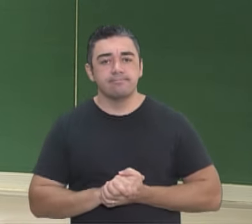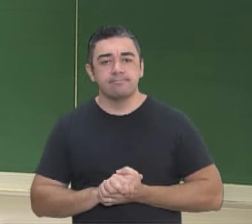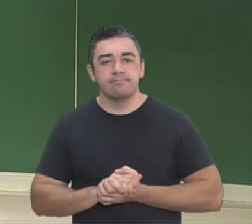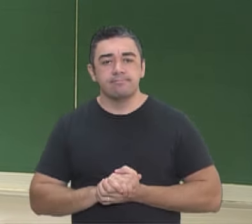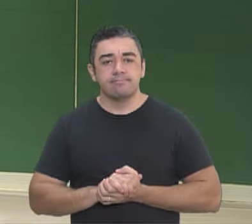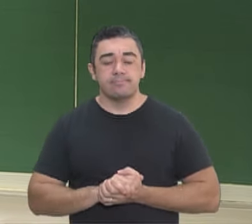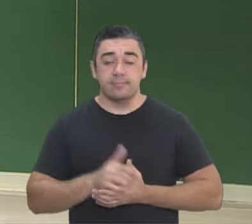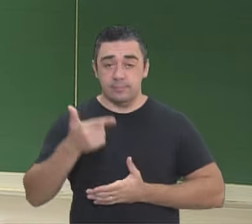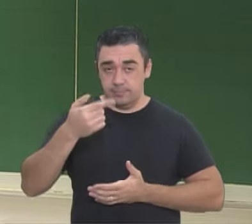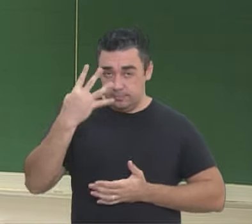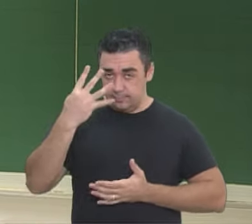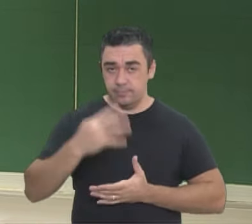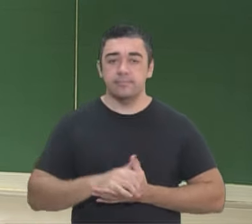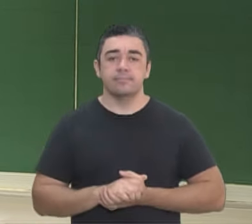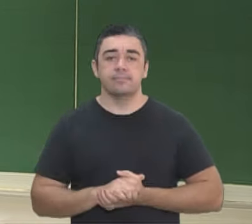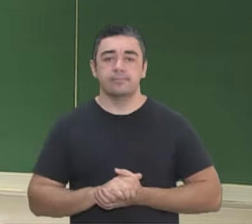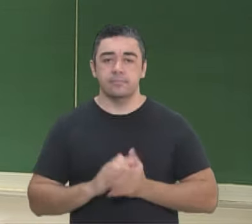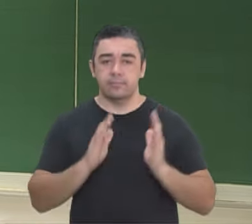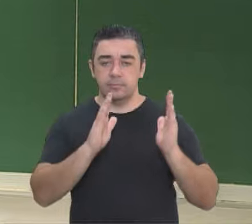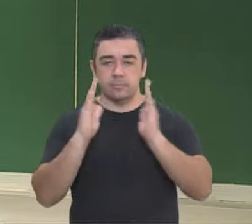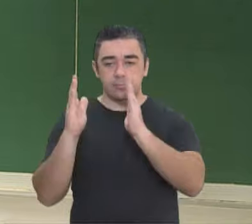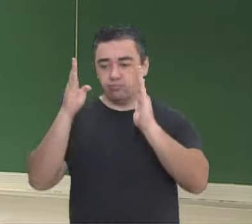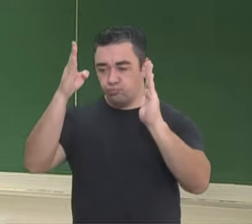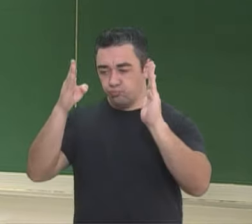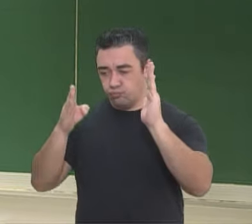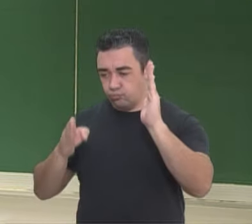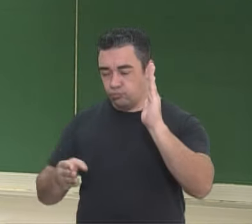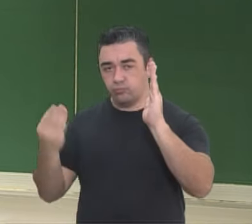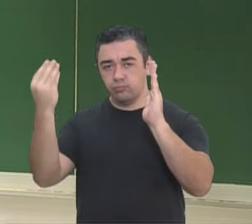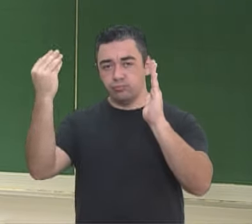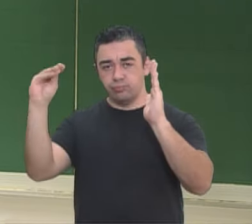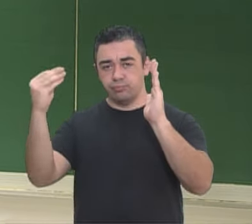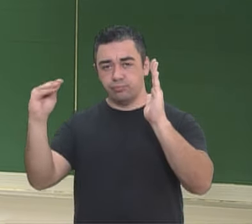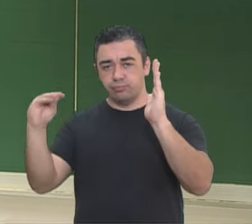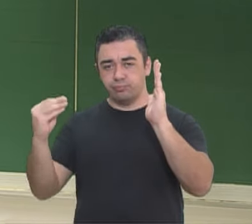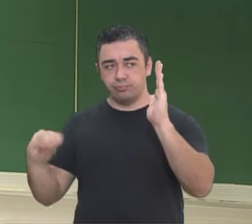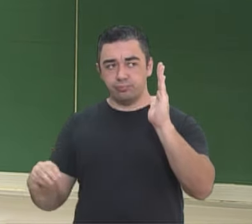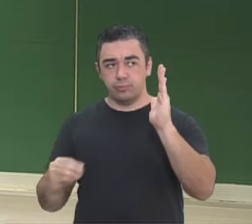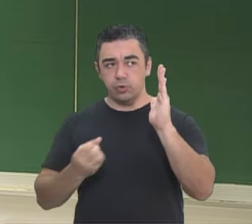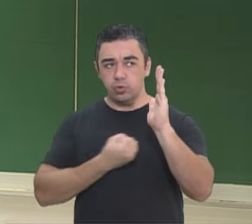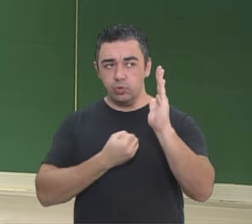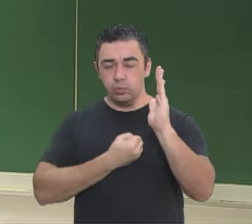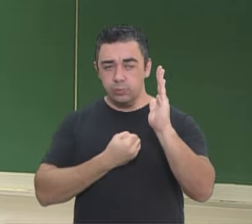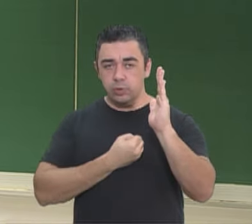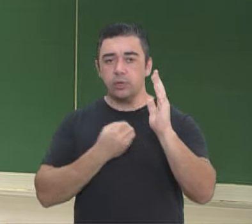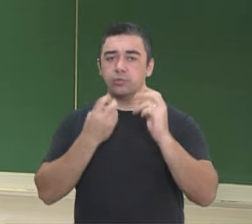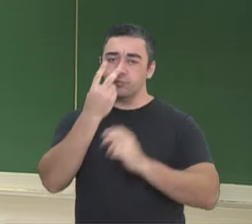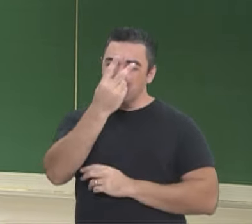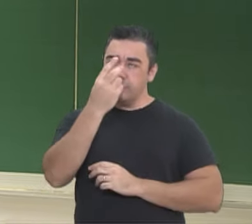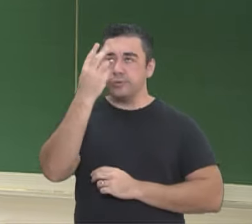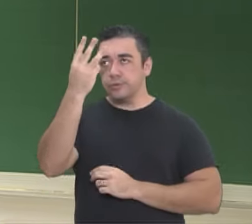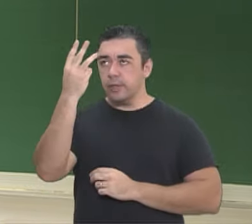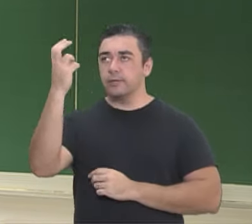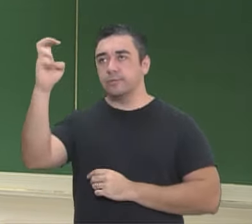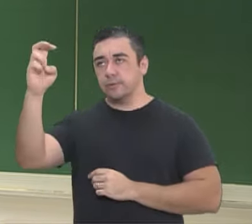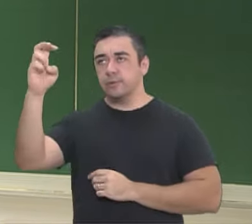Decompor o 24 em fatores primos. Então, ó, os números primos é o quê? O 2, o 3, o 5, o